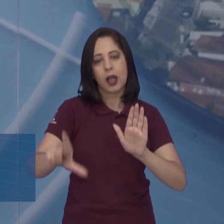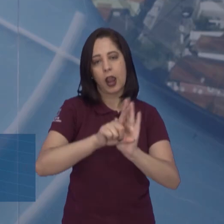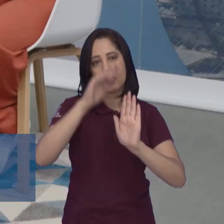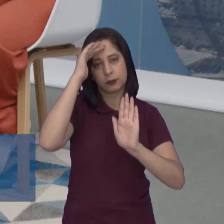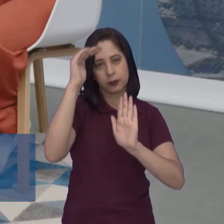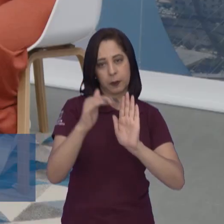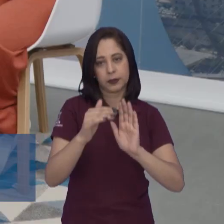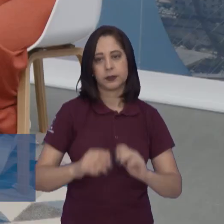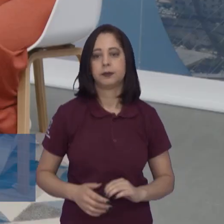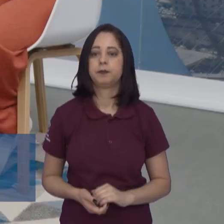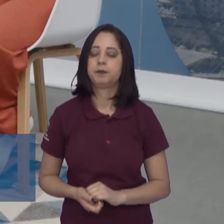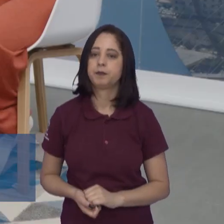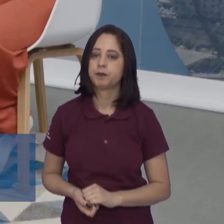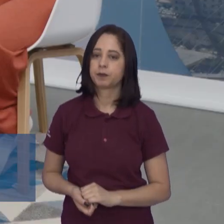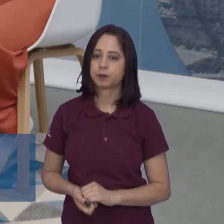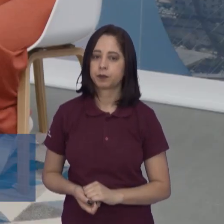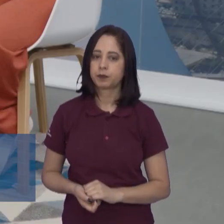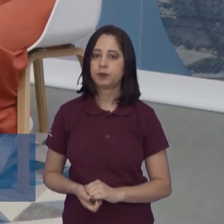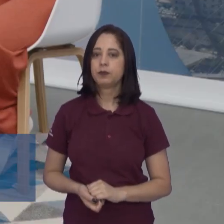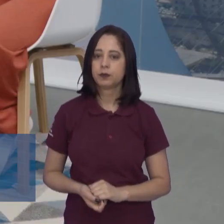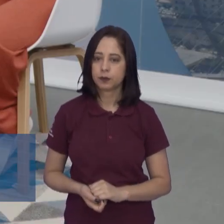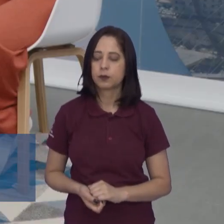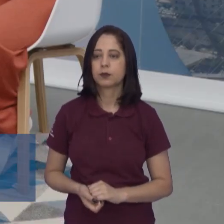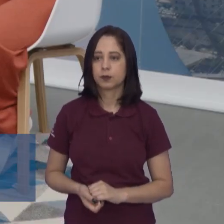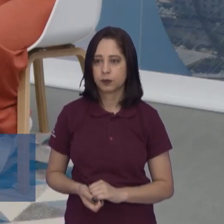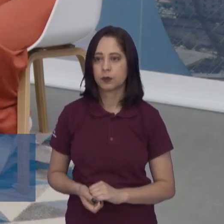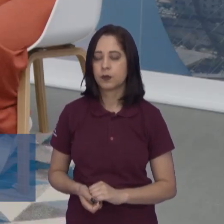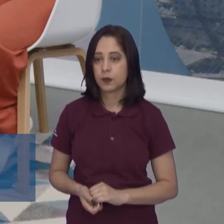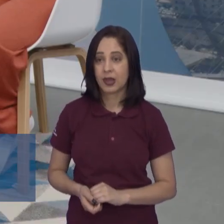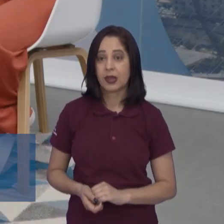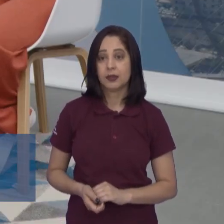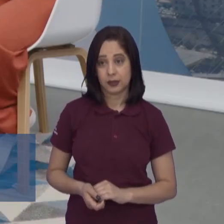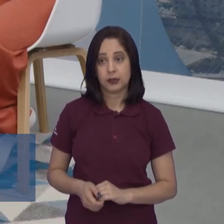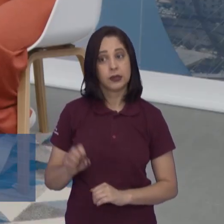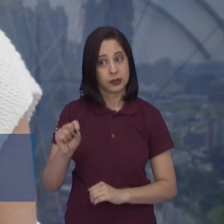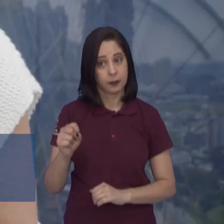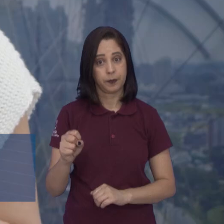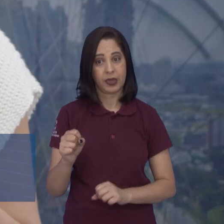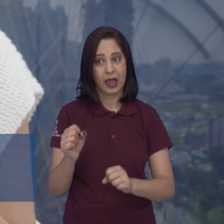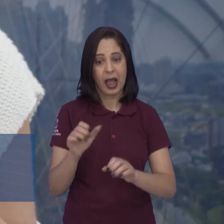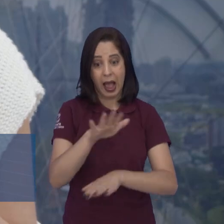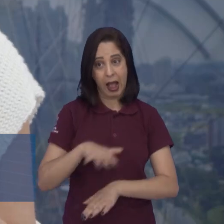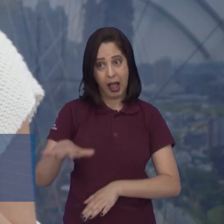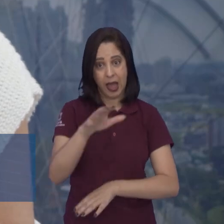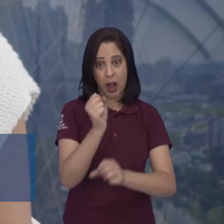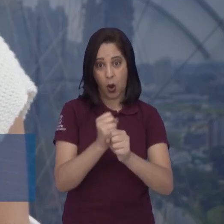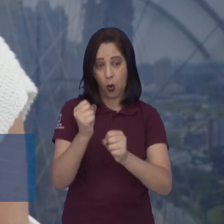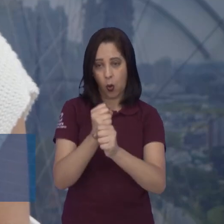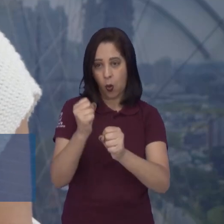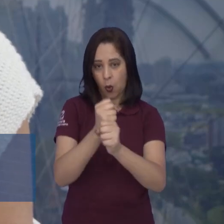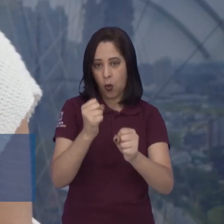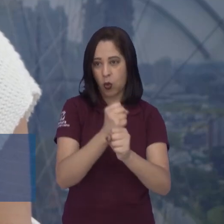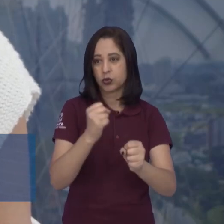Maria. Acredito que a fiscalização de todo esse processo é essencial, porque a construção civil, ela é uma das maiores produtoras